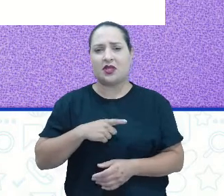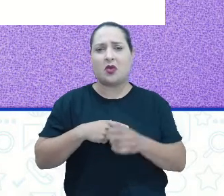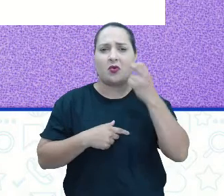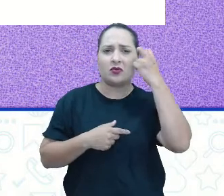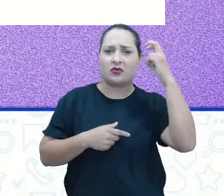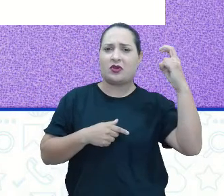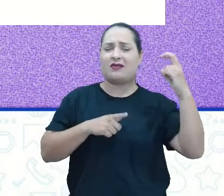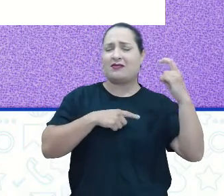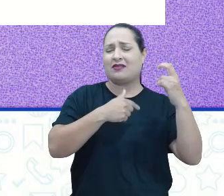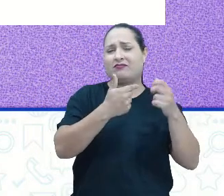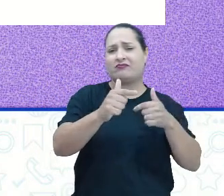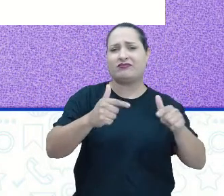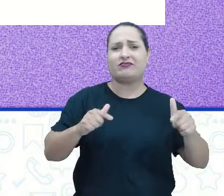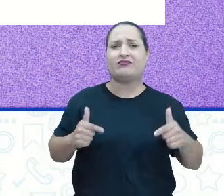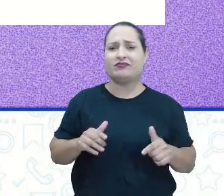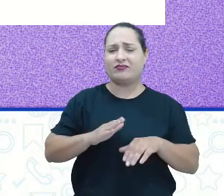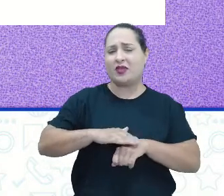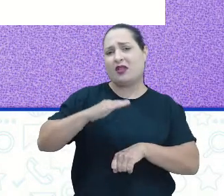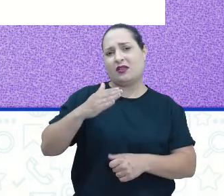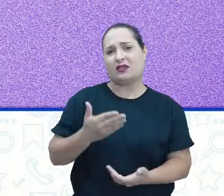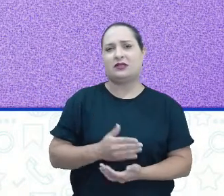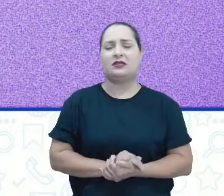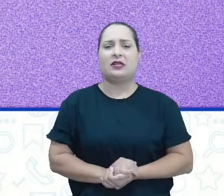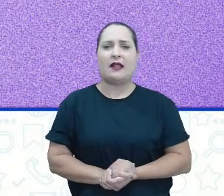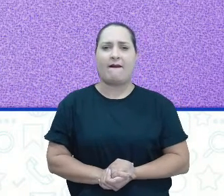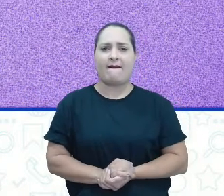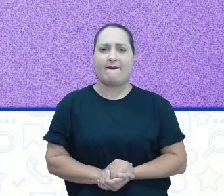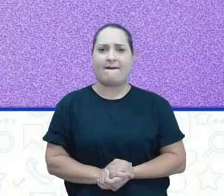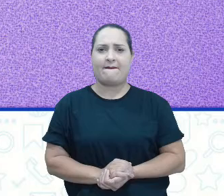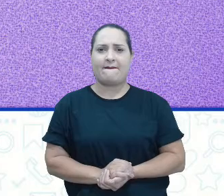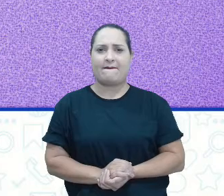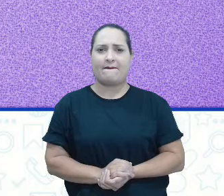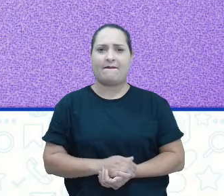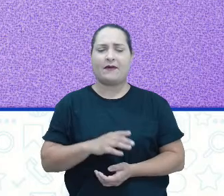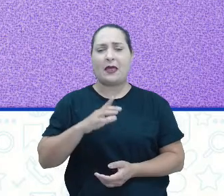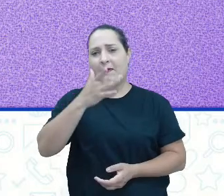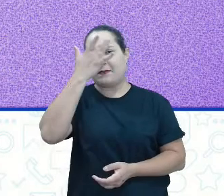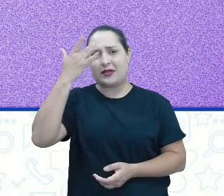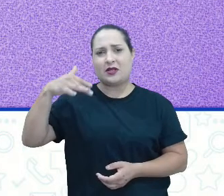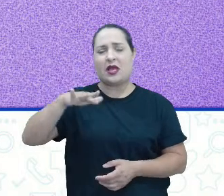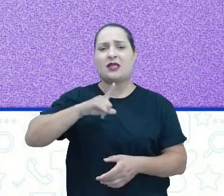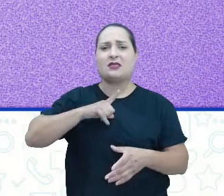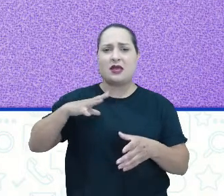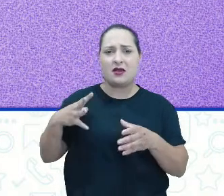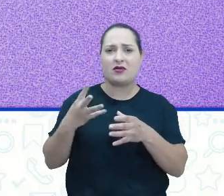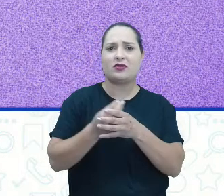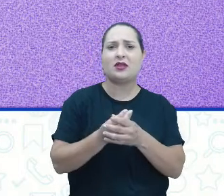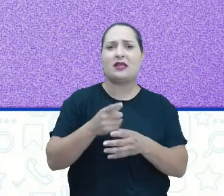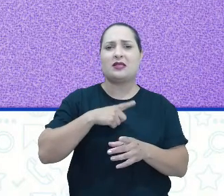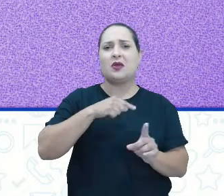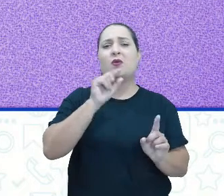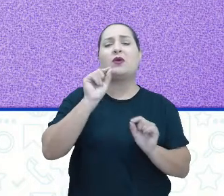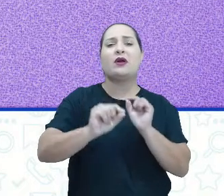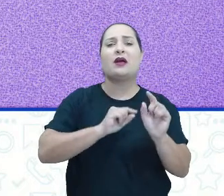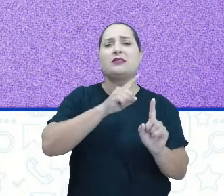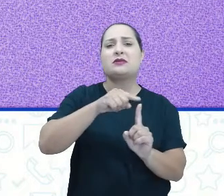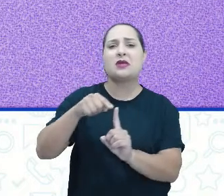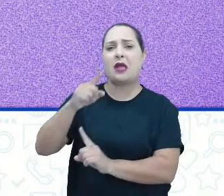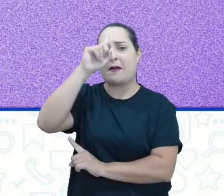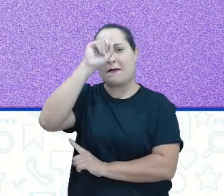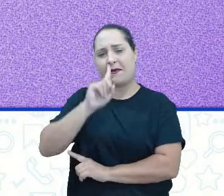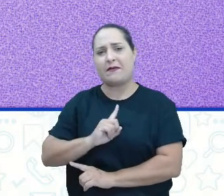mesmo quando essas pessoas são incluídas, geralmente seguem os estereótipos, né? Você tem, por exemplo, as pessoas negras